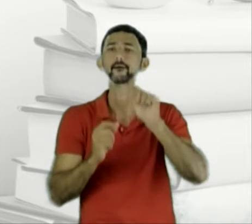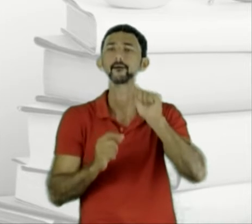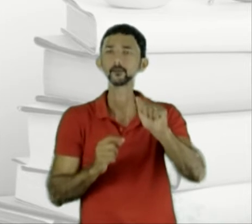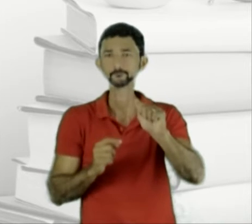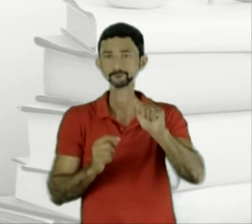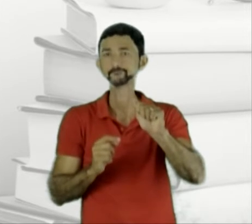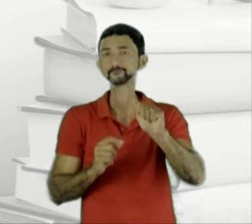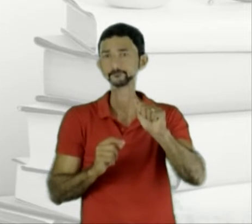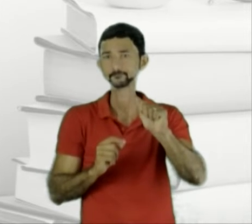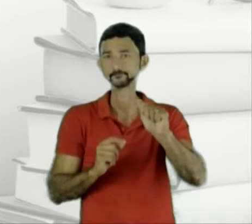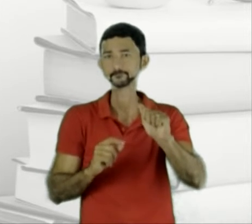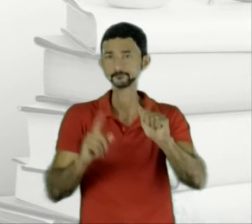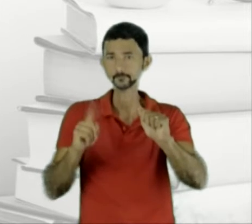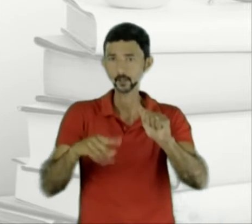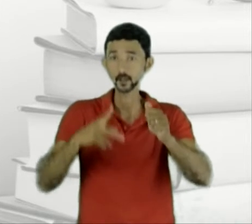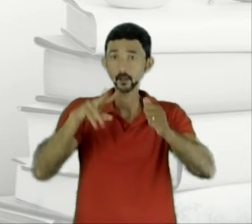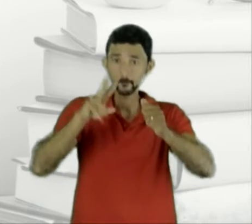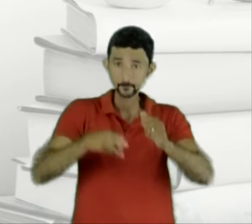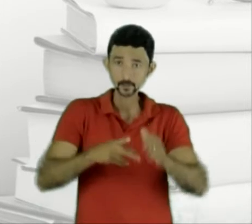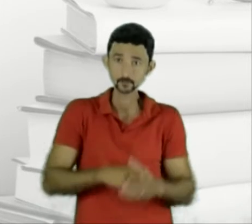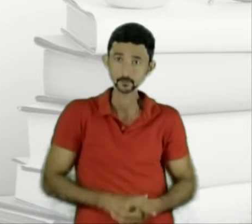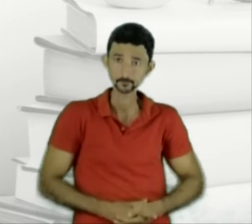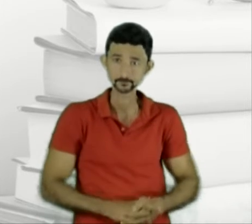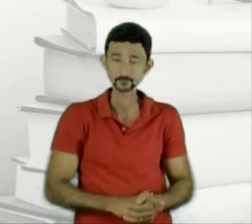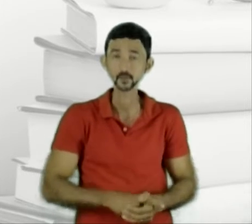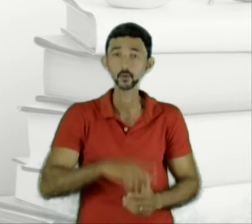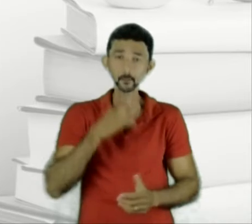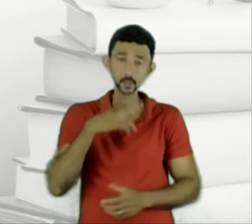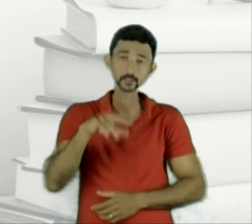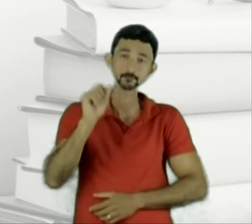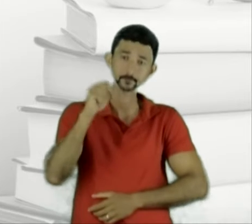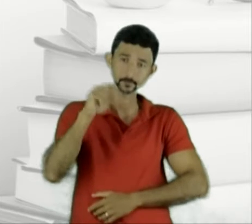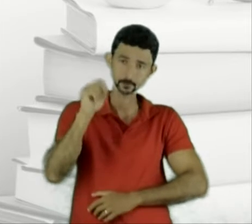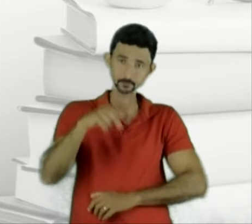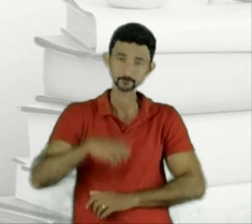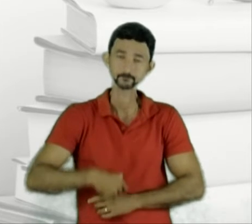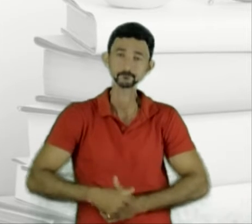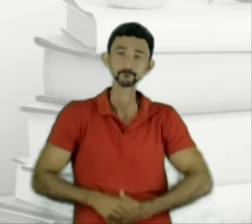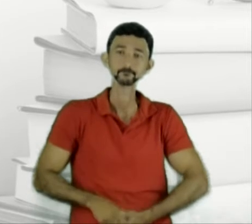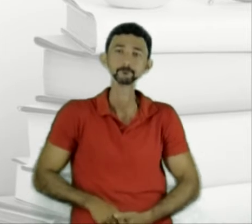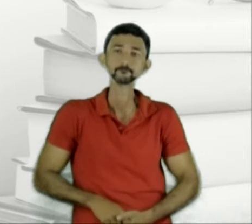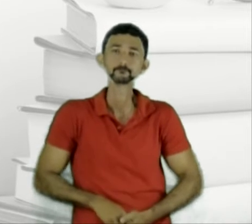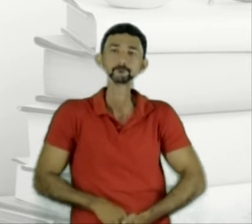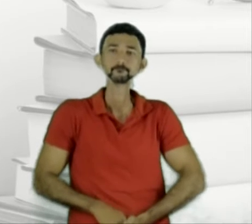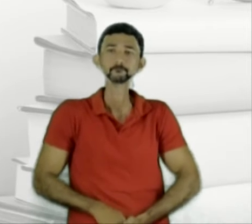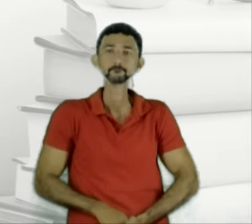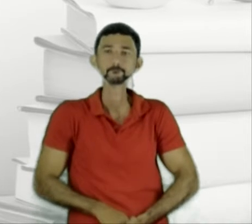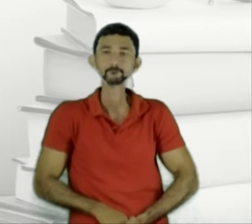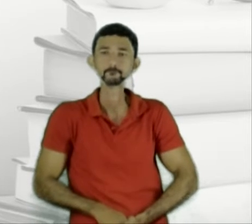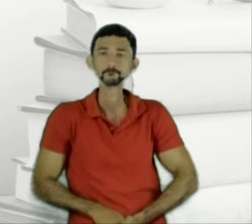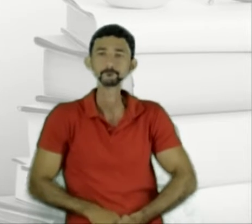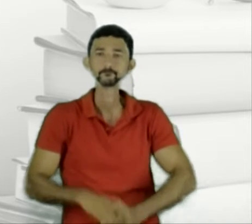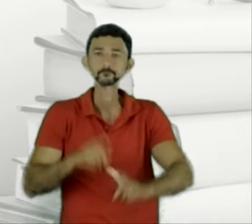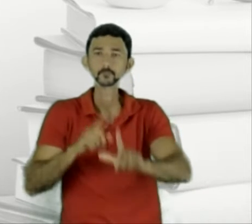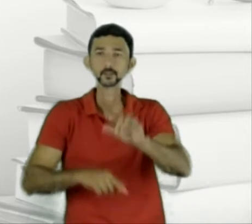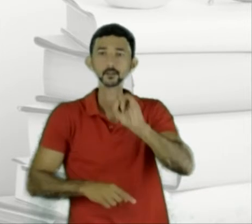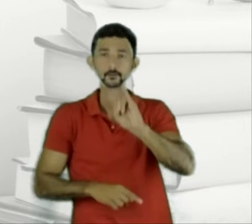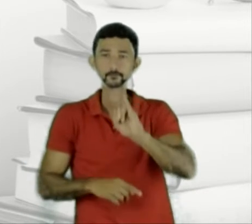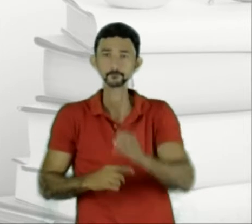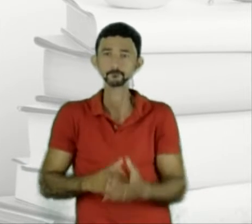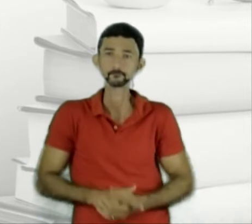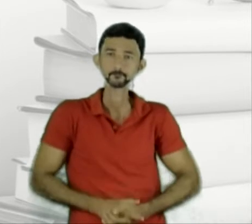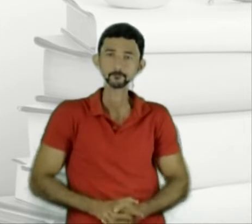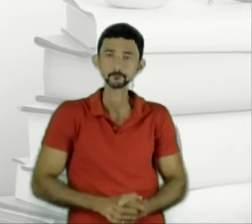A. Então, é a mesma parte literal. São semelhantes. A letra I,